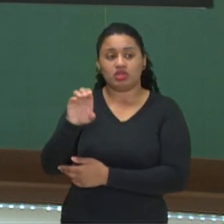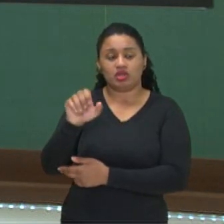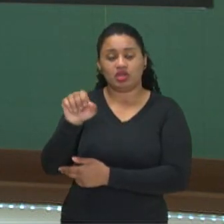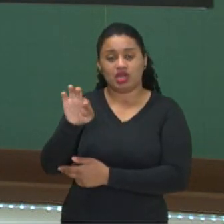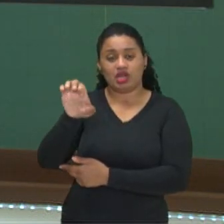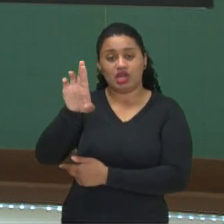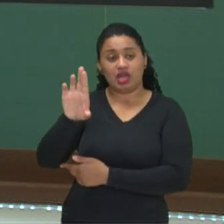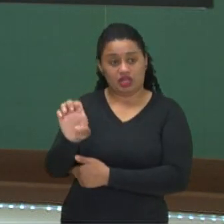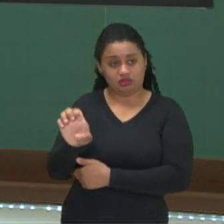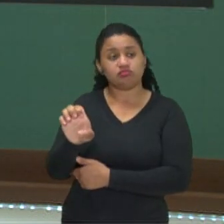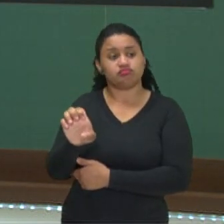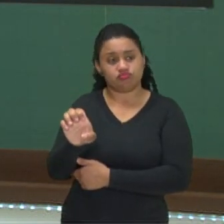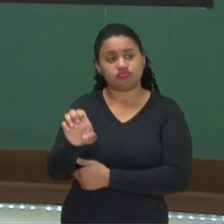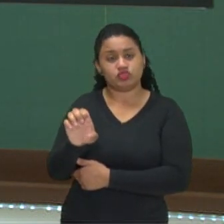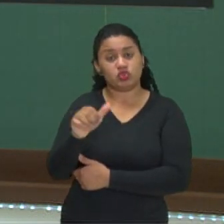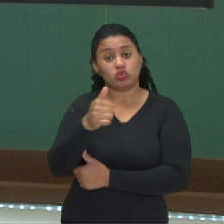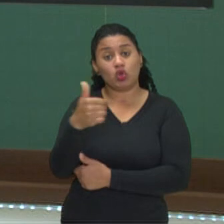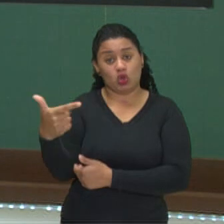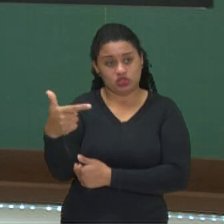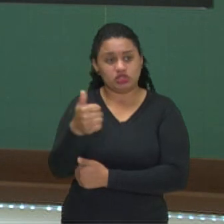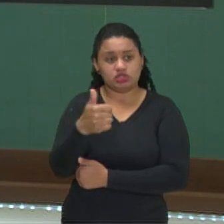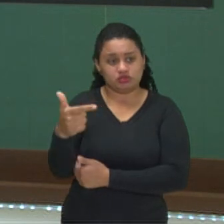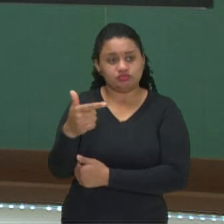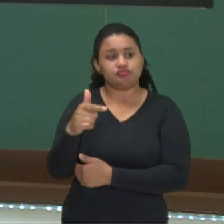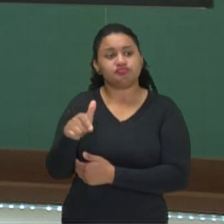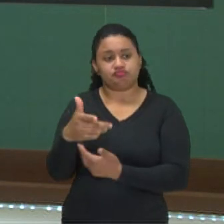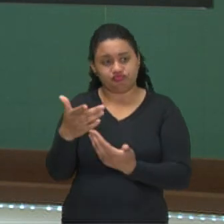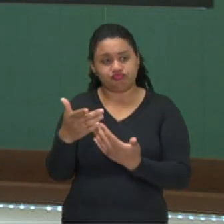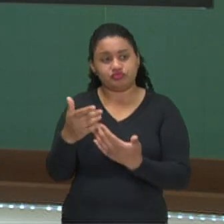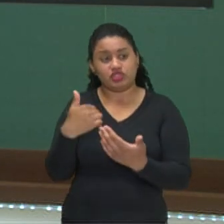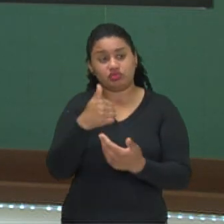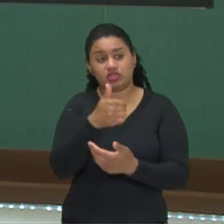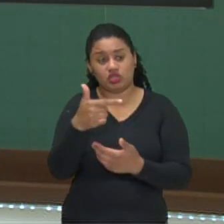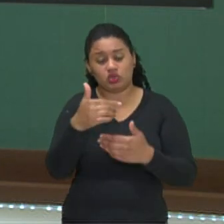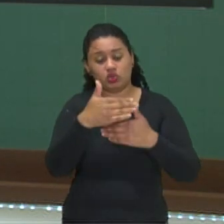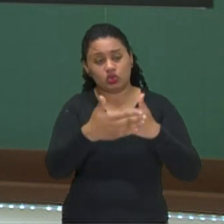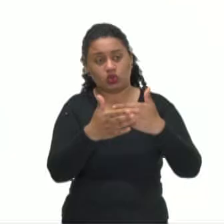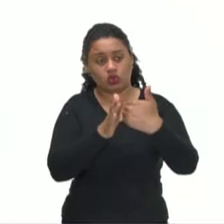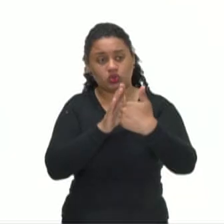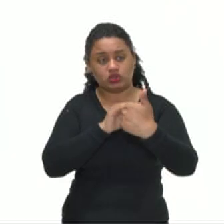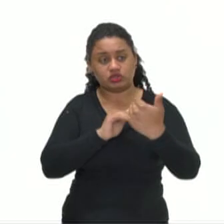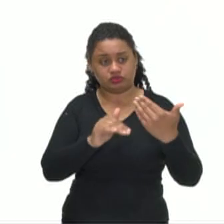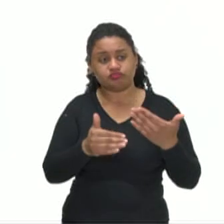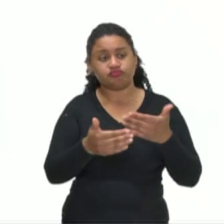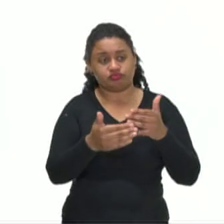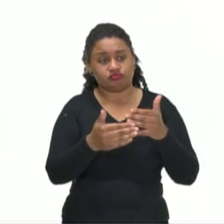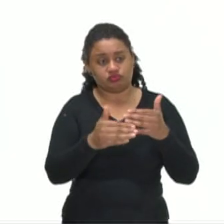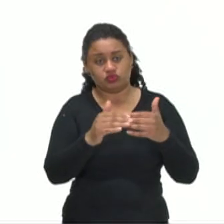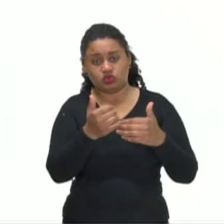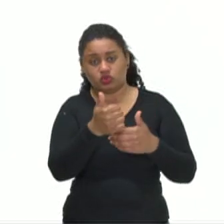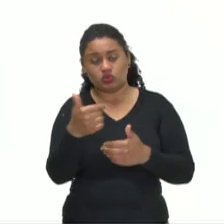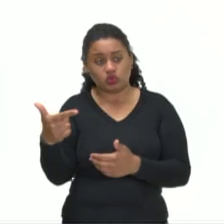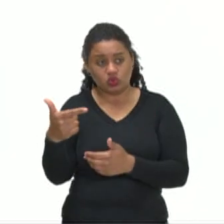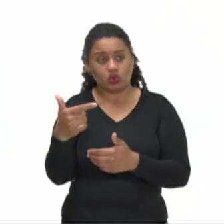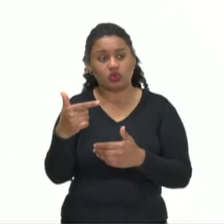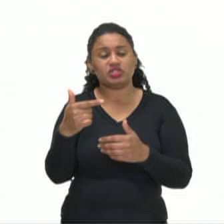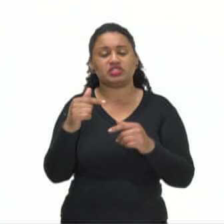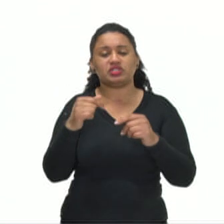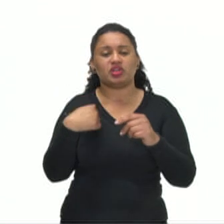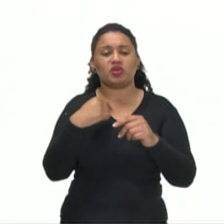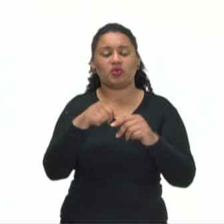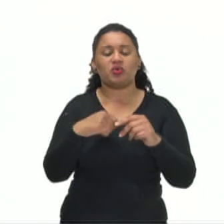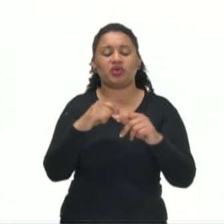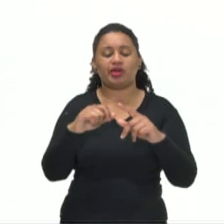seja, dode vem de 12, edro, faces. Então ele tem limitado por 12